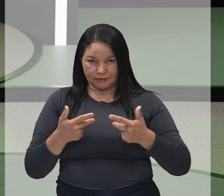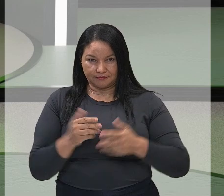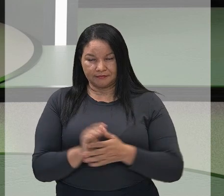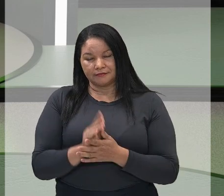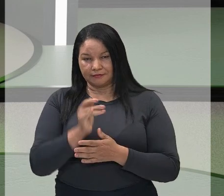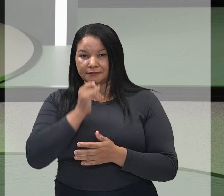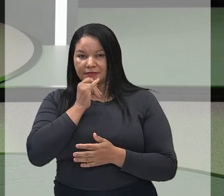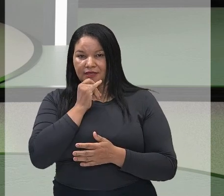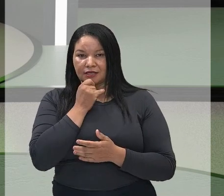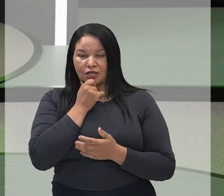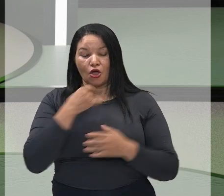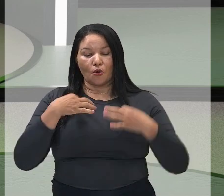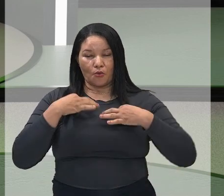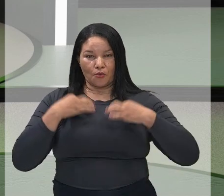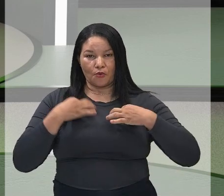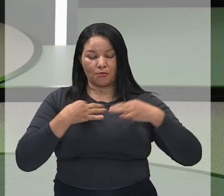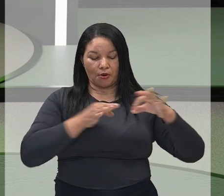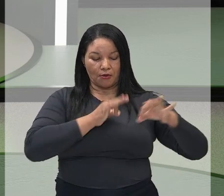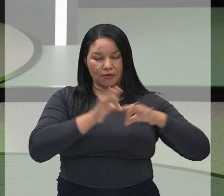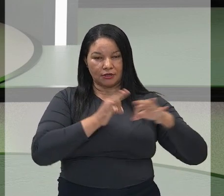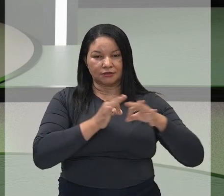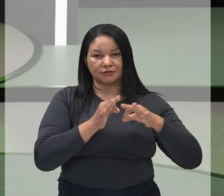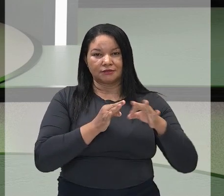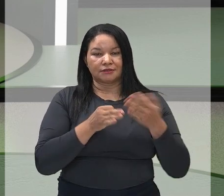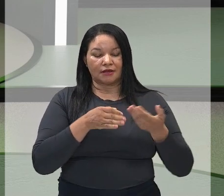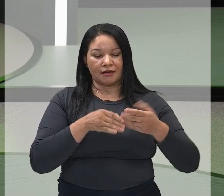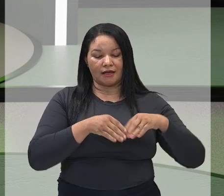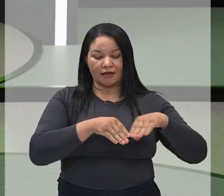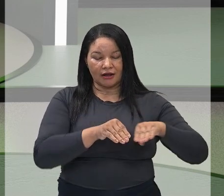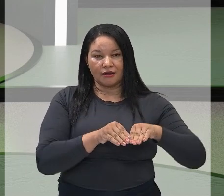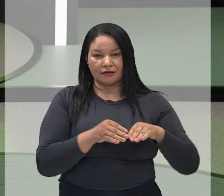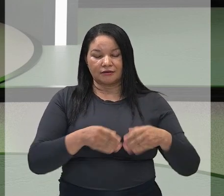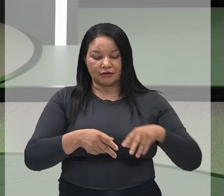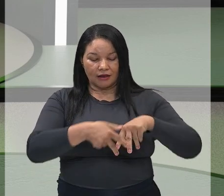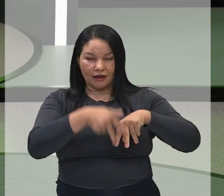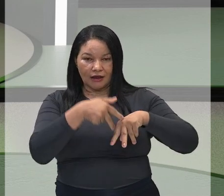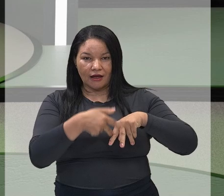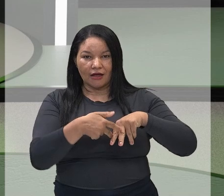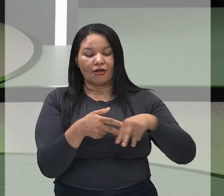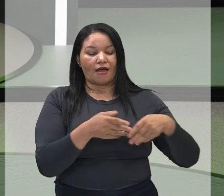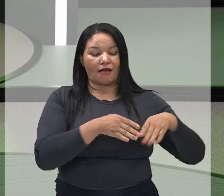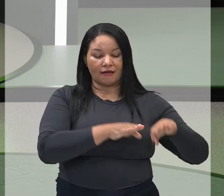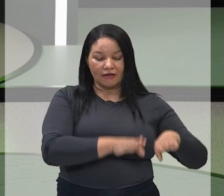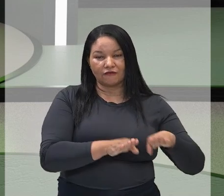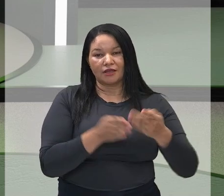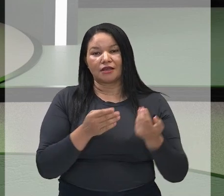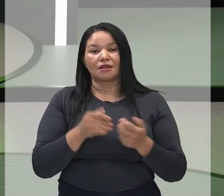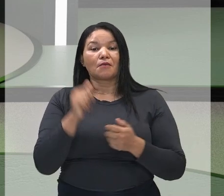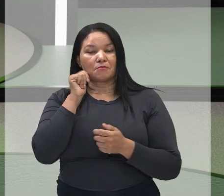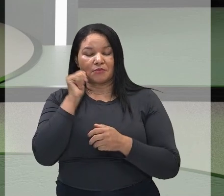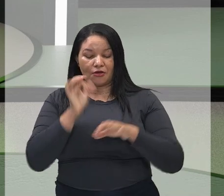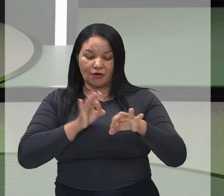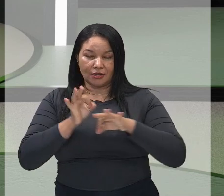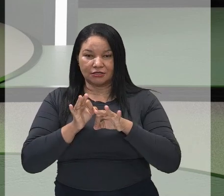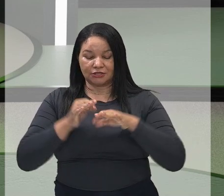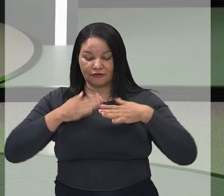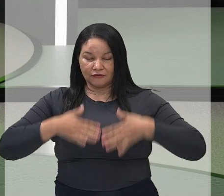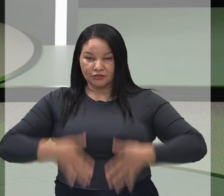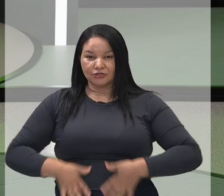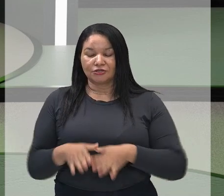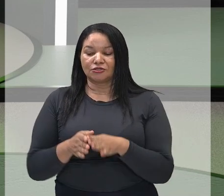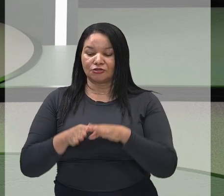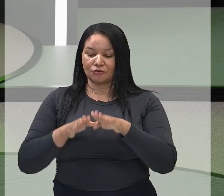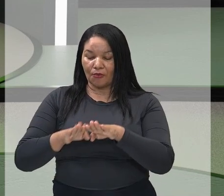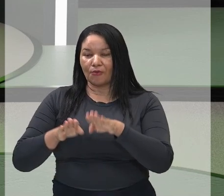organizar o nosso guarda-roupa, separar as roupas, colocar calças numa gaveta, as mulheres colocam os vestidos